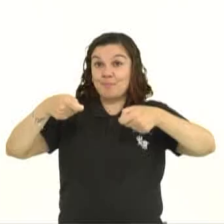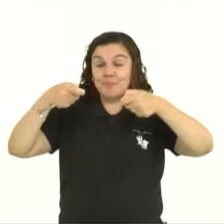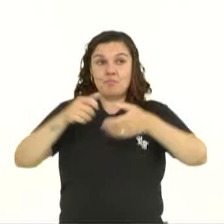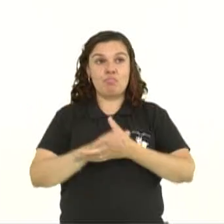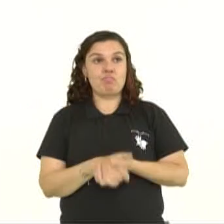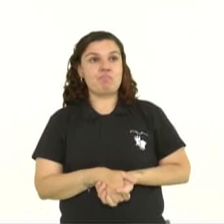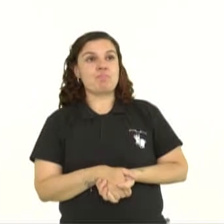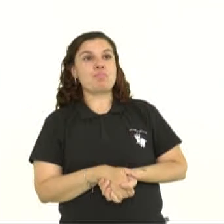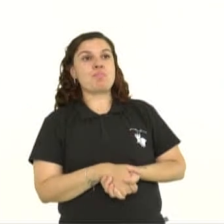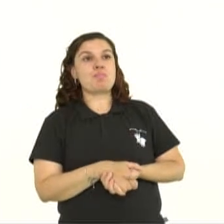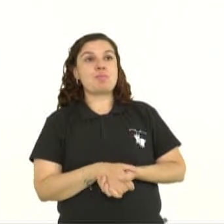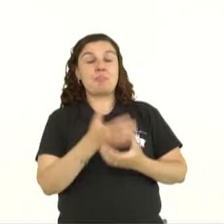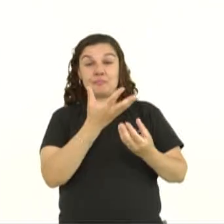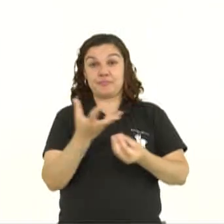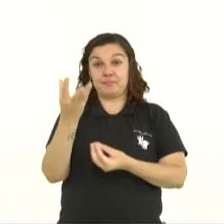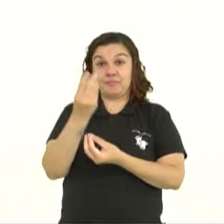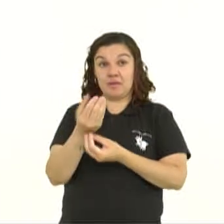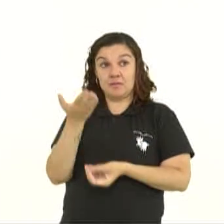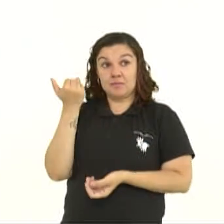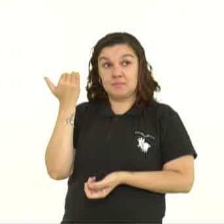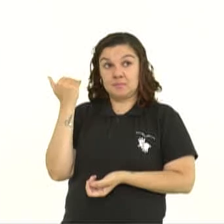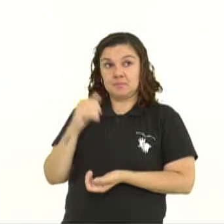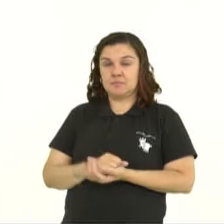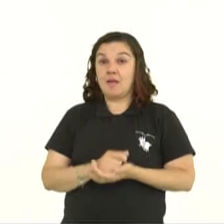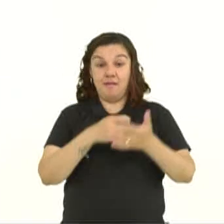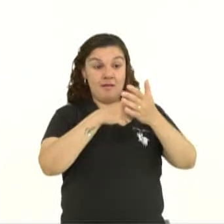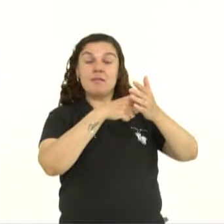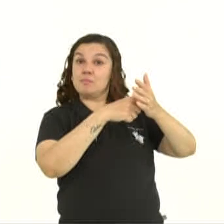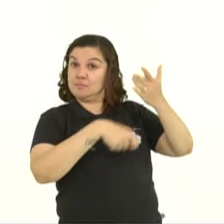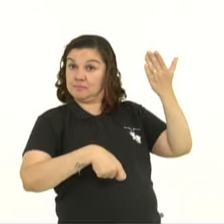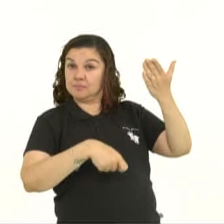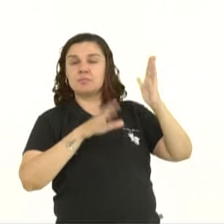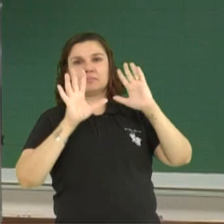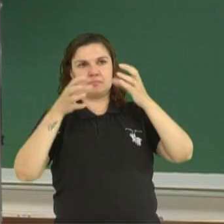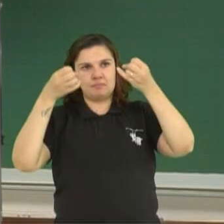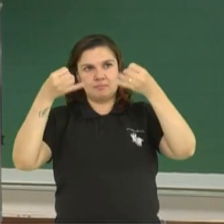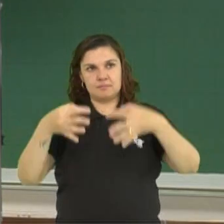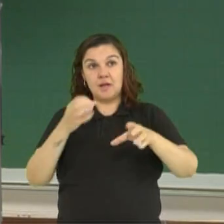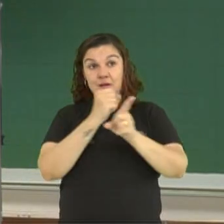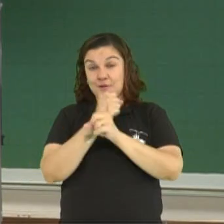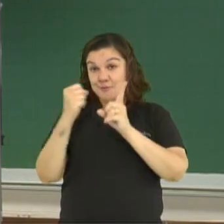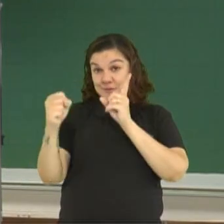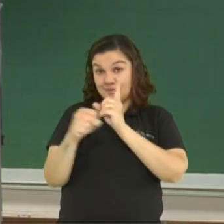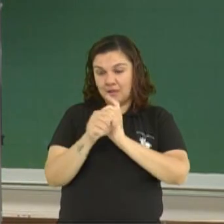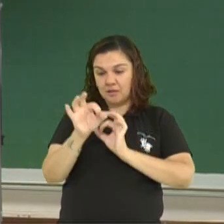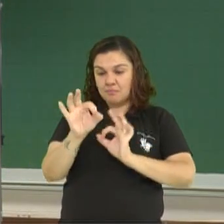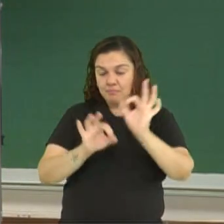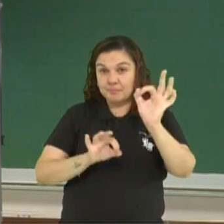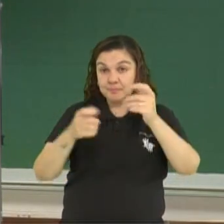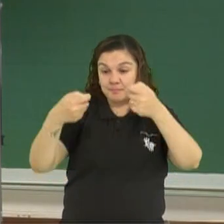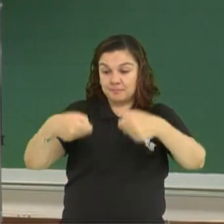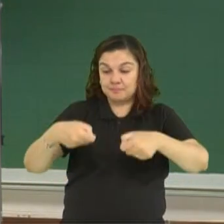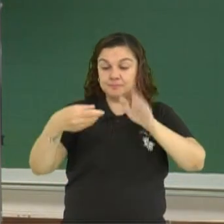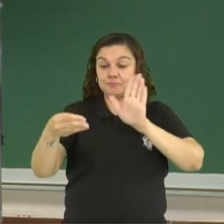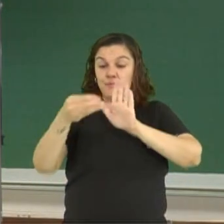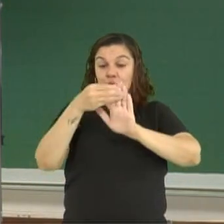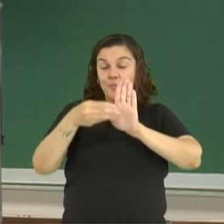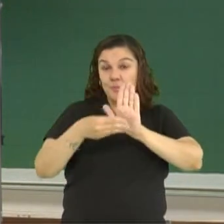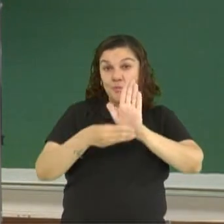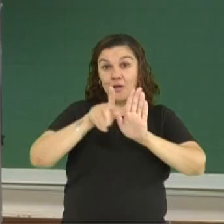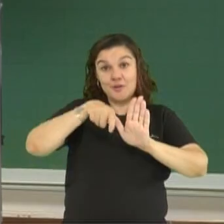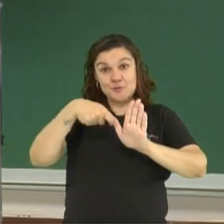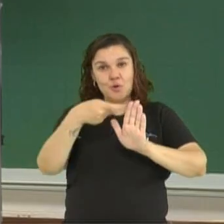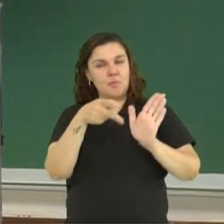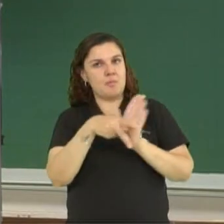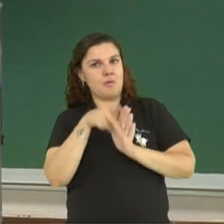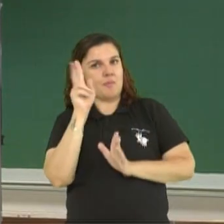Arte antiga, primeiros registros de signos, sociedade organizadas. O que eu falei para vocês, as sociedades organizadas, elas começaram a ter necessidade de fazer o registro de sua história. Por